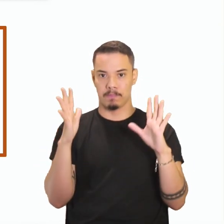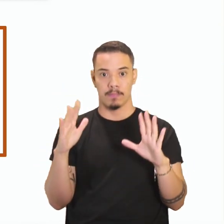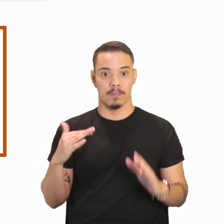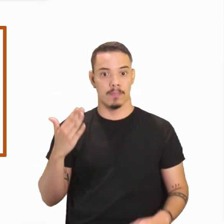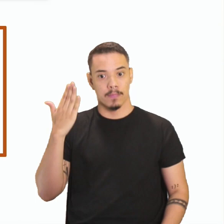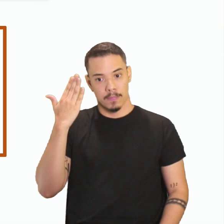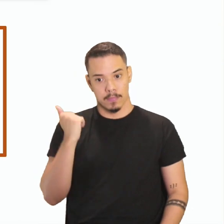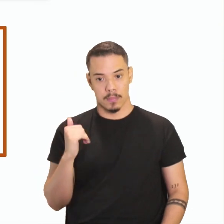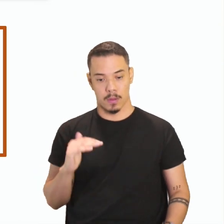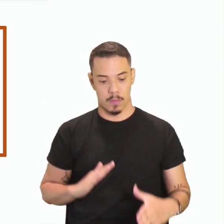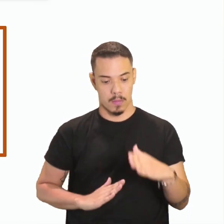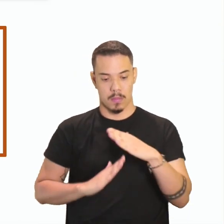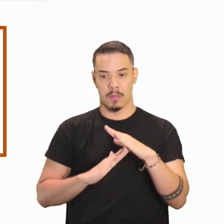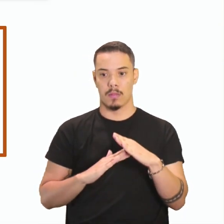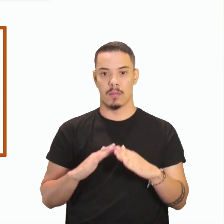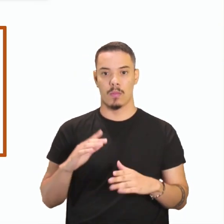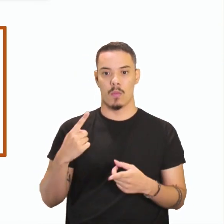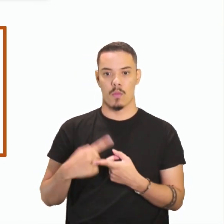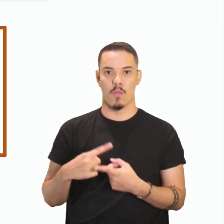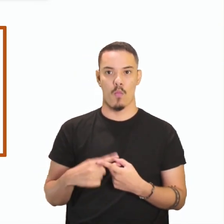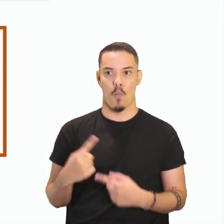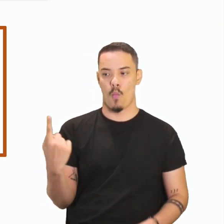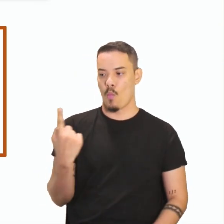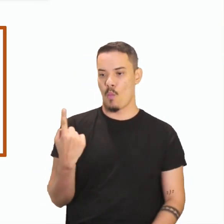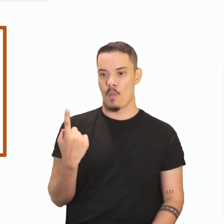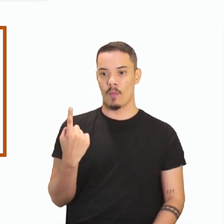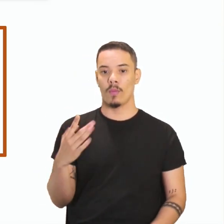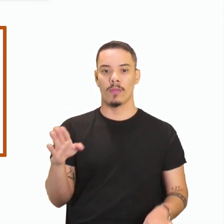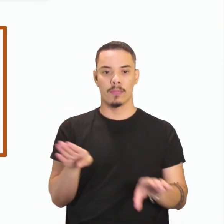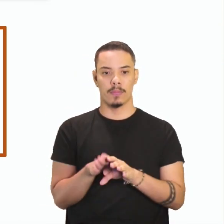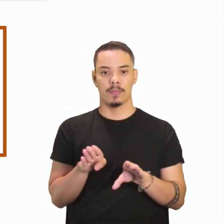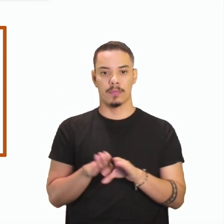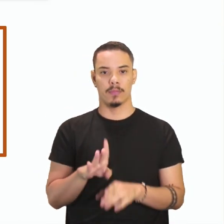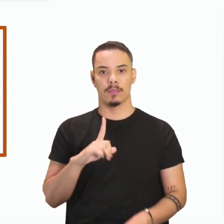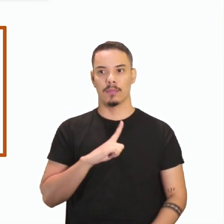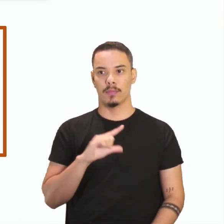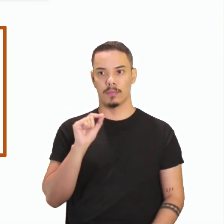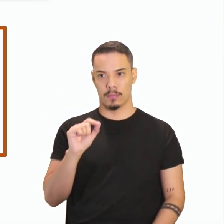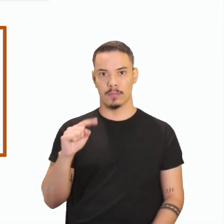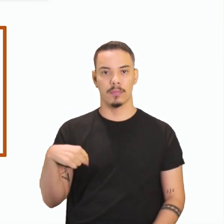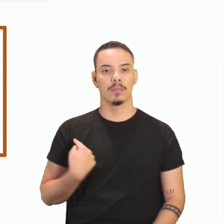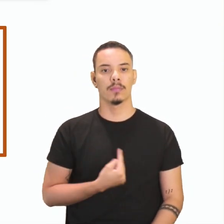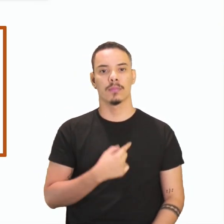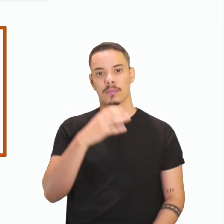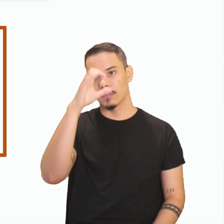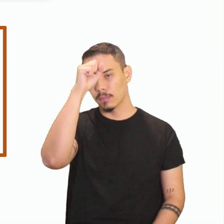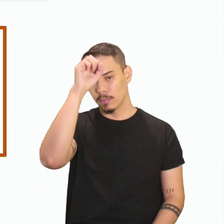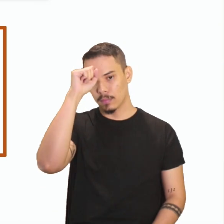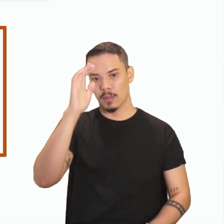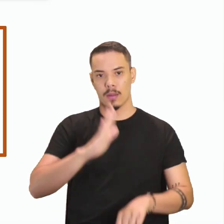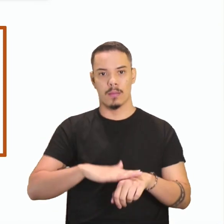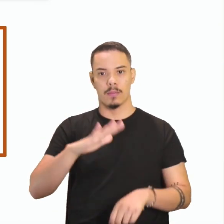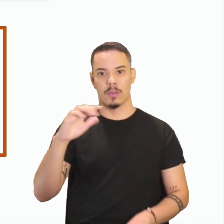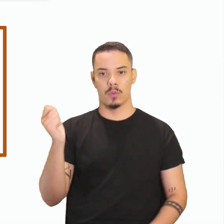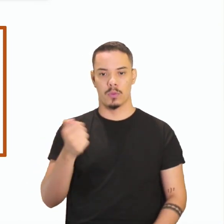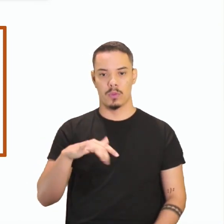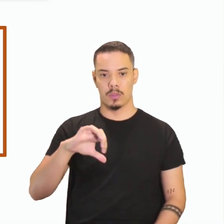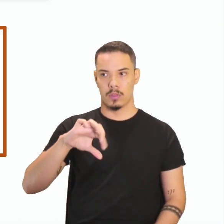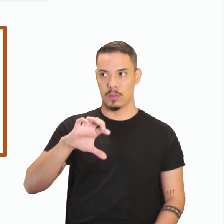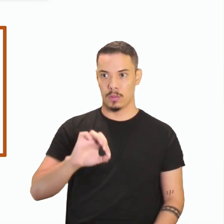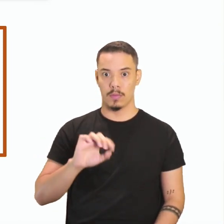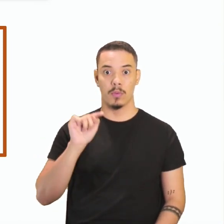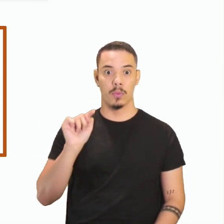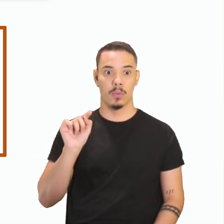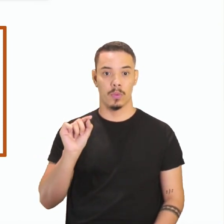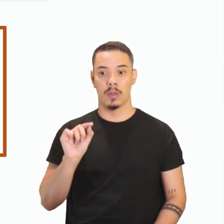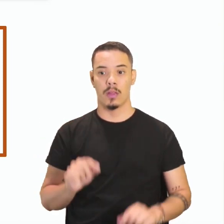máximo, porque o cosseno de 0 é 1. E também tem... Né? E também tem quando ele é maior que 90 até 180, que a gente fala